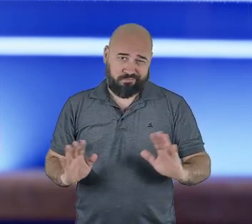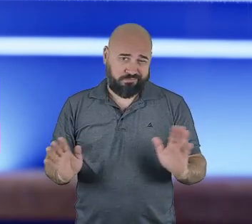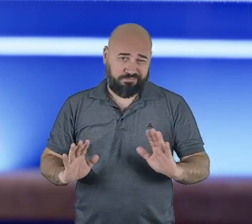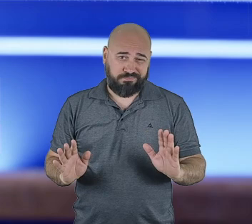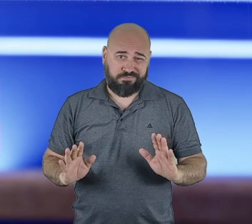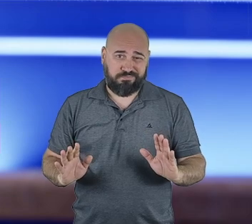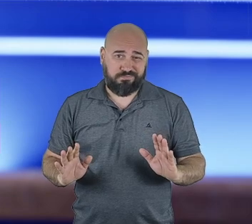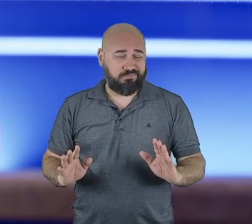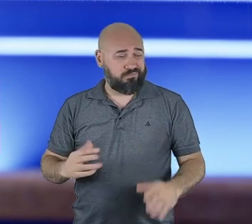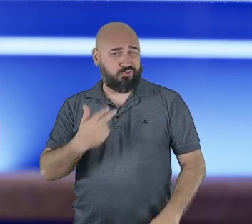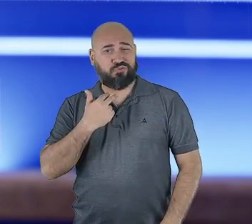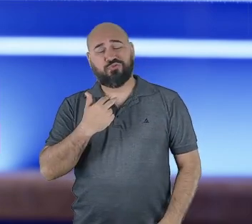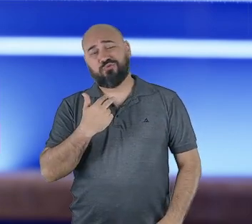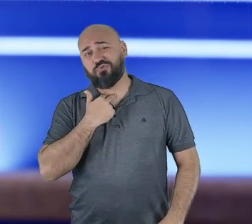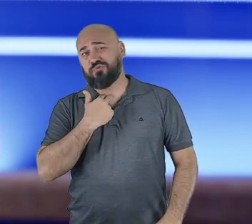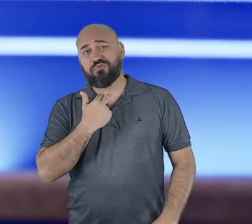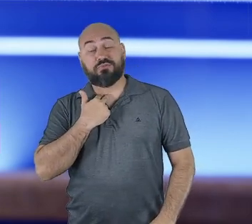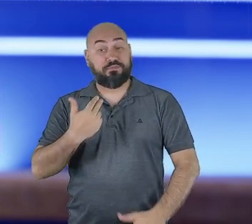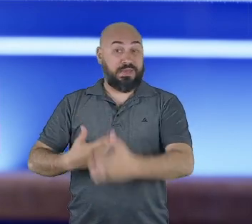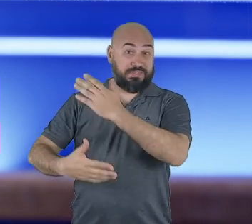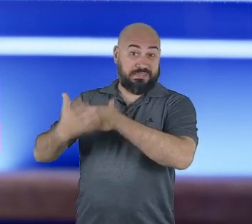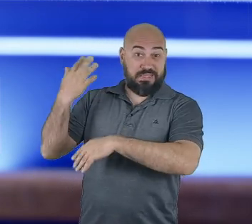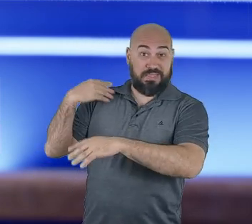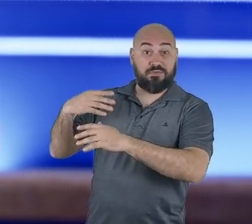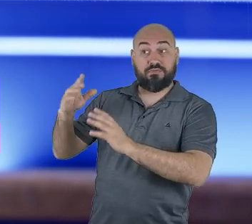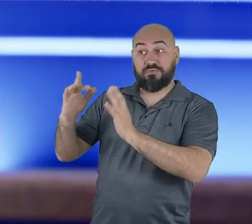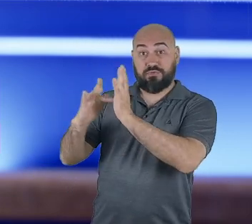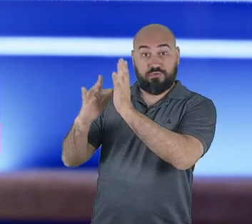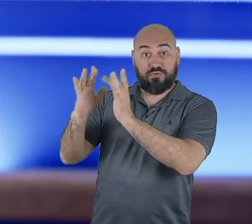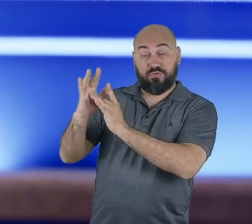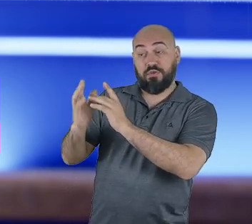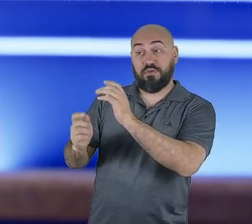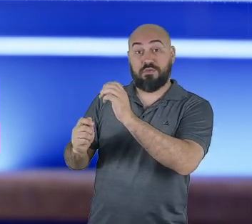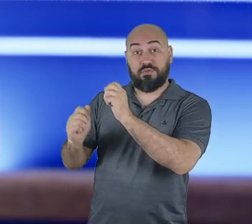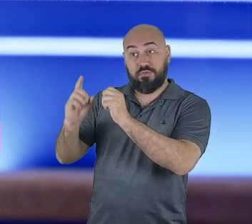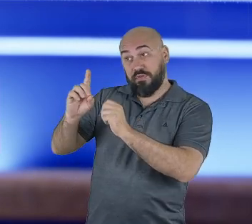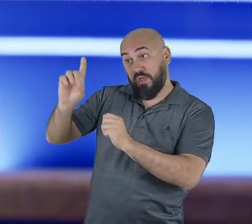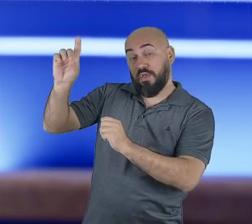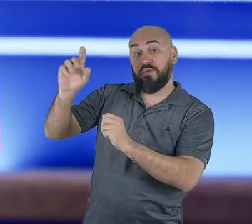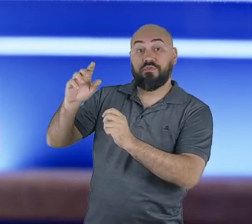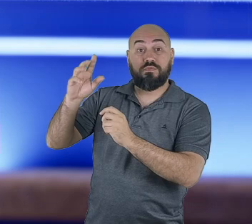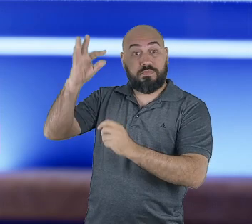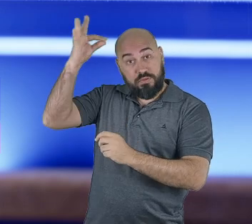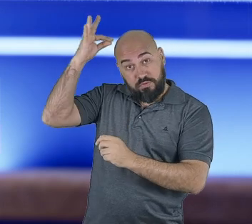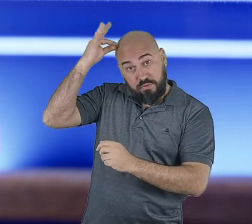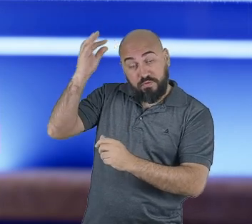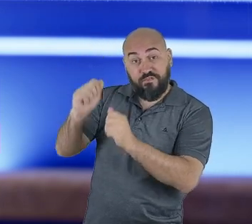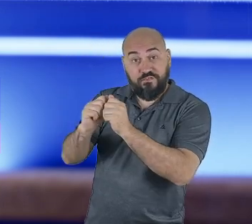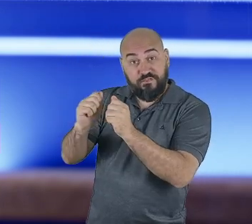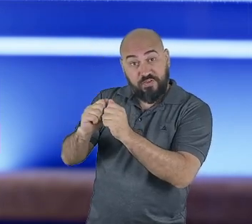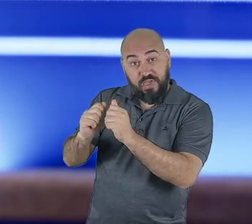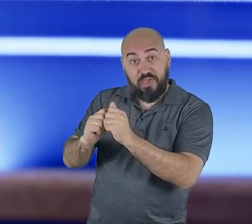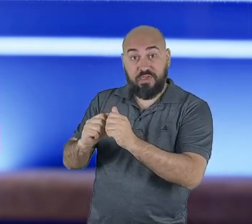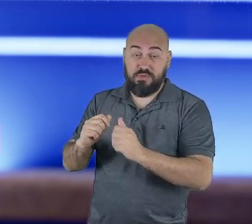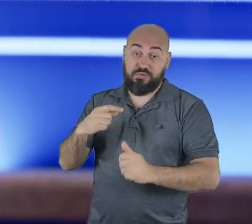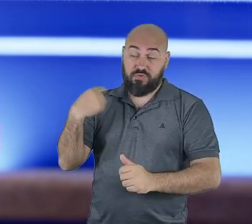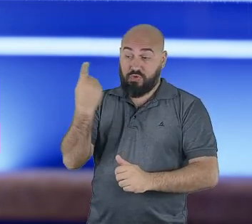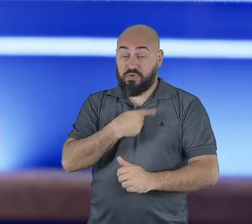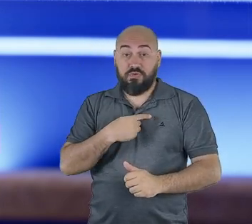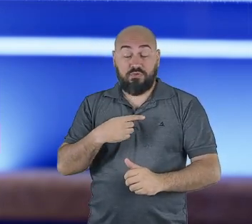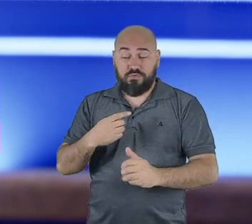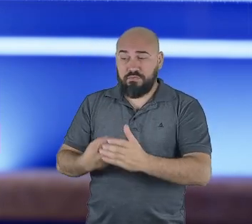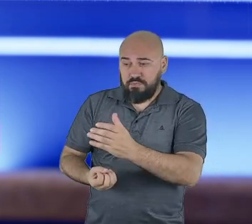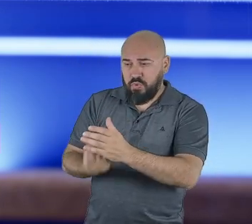salva, nós podemos sim ser libertos da morte eterna e assim nos tornarmos herdeiros